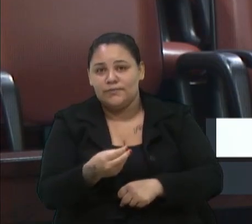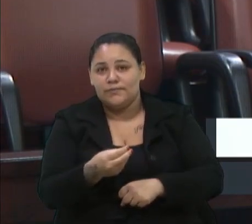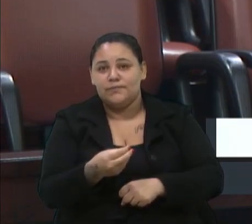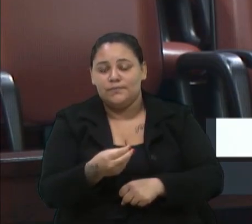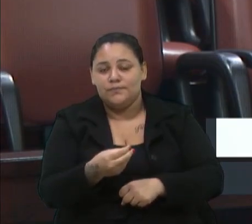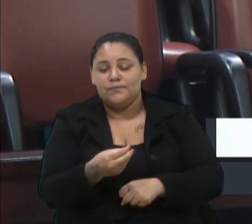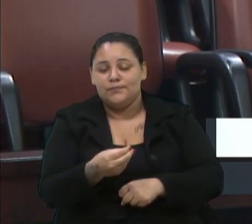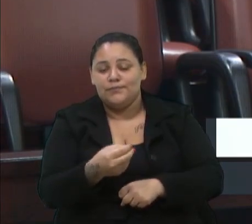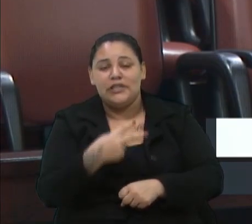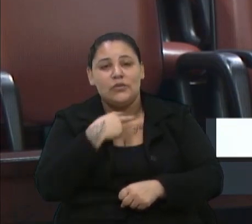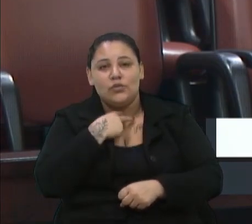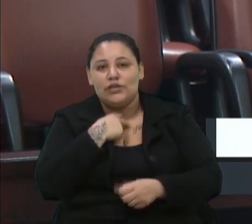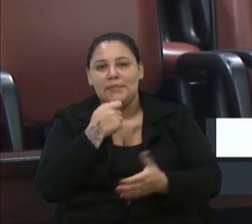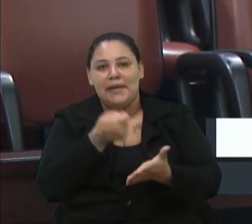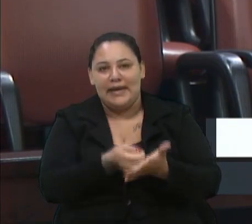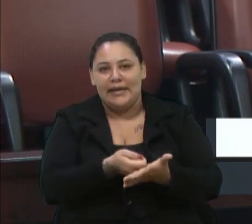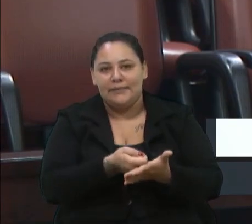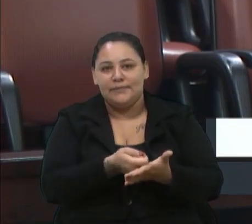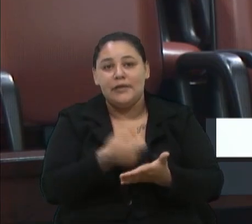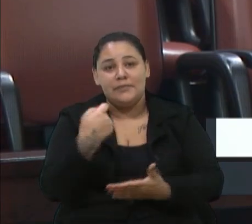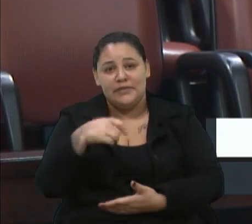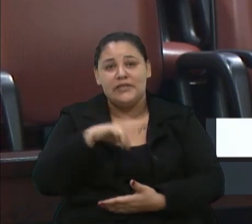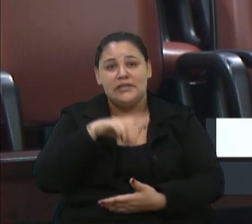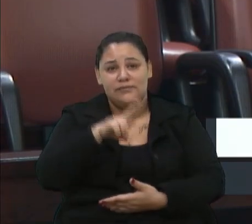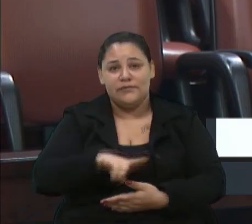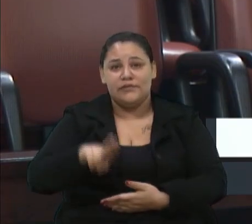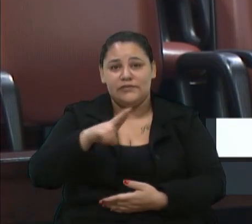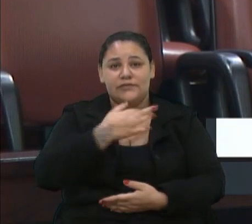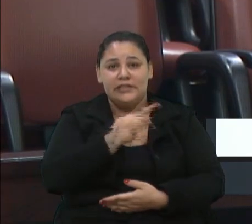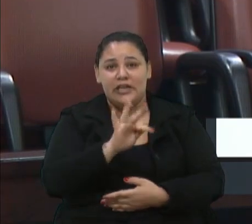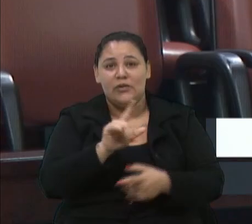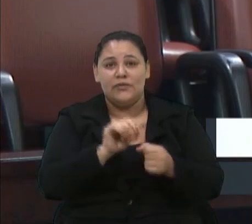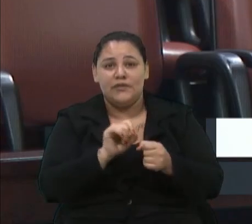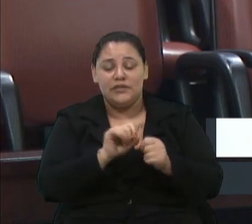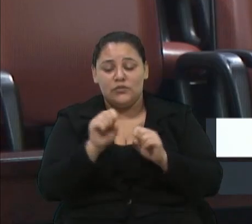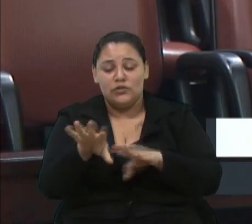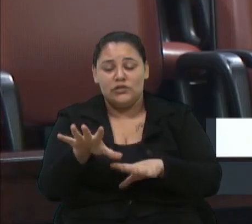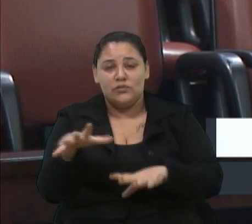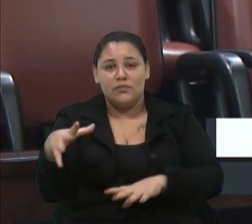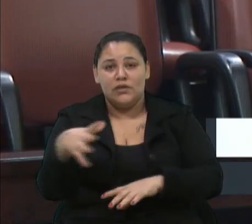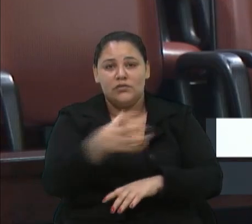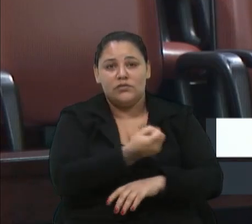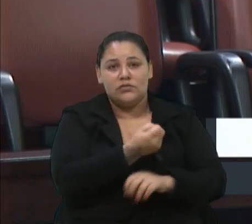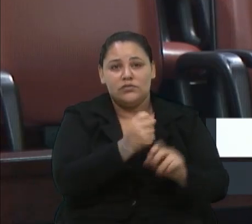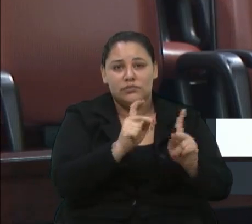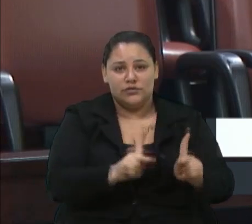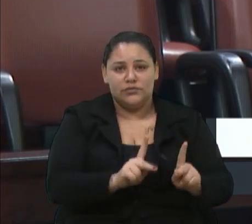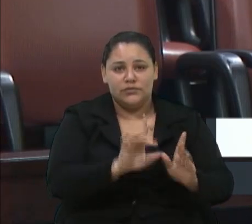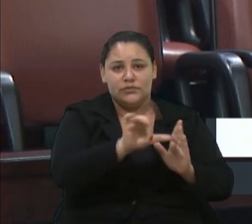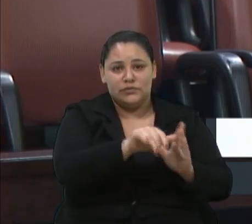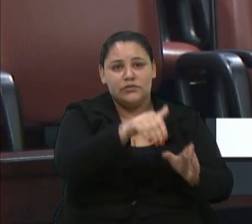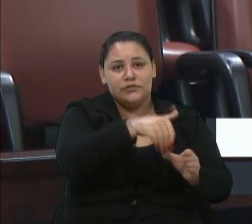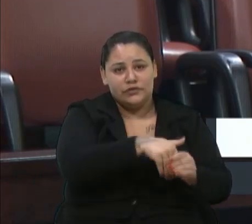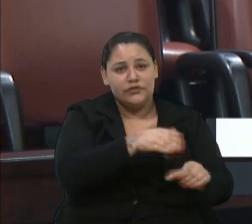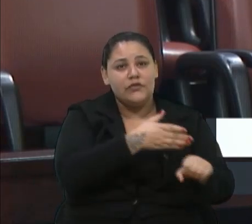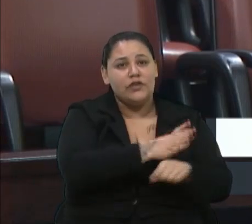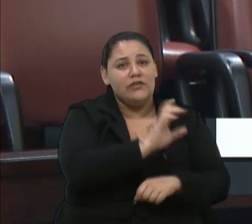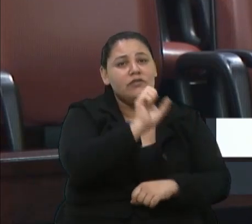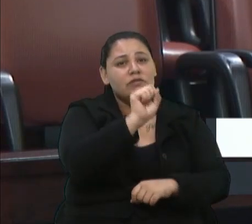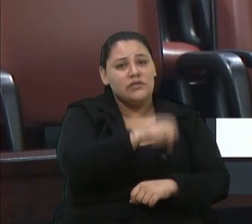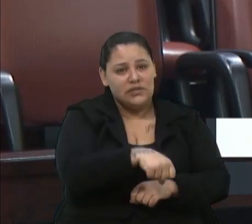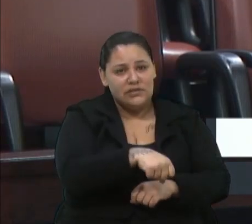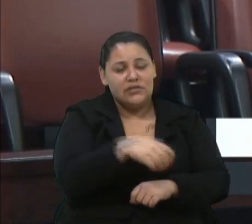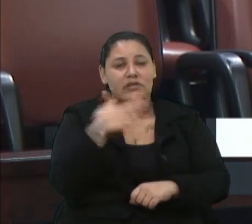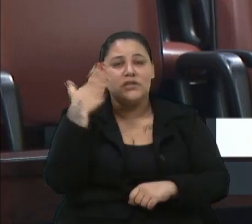universidade federal para que nós possamos fazer essa educação para todos. Então, no momento oportuno, vou votar sim, e